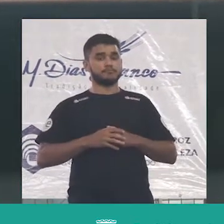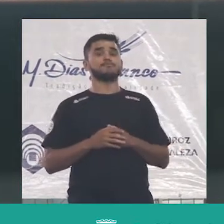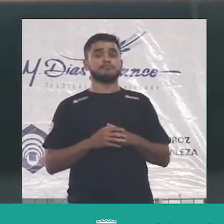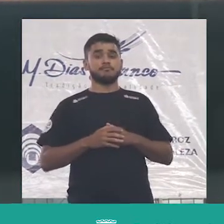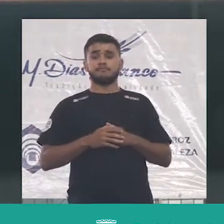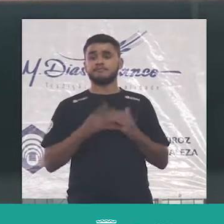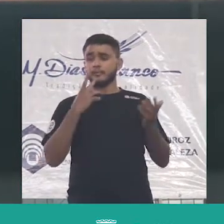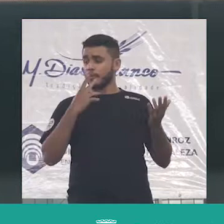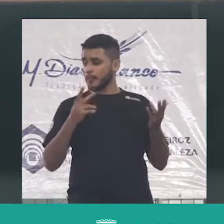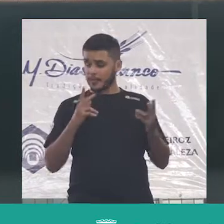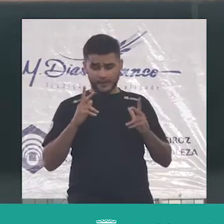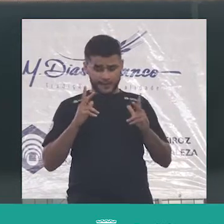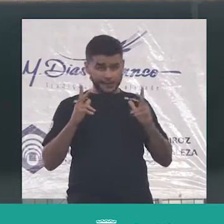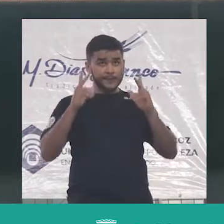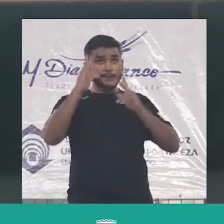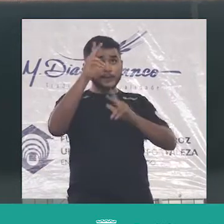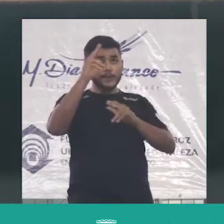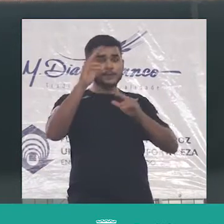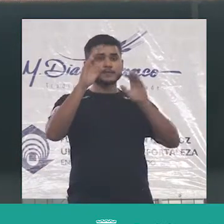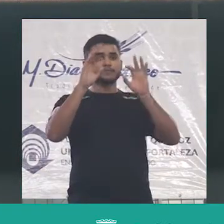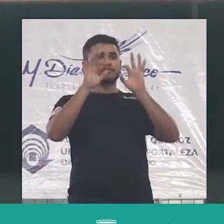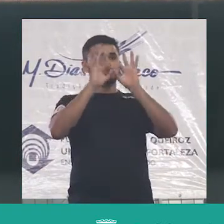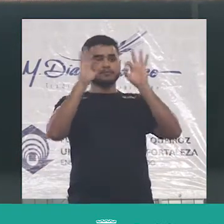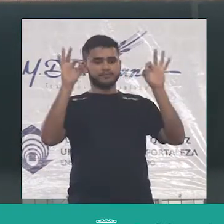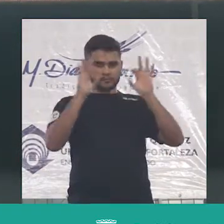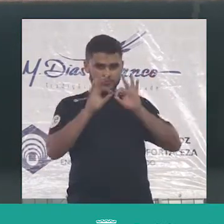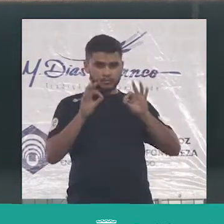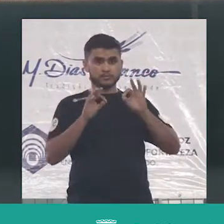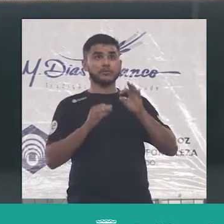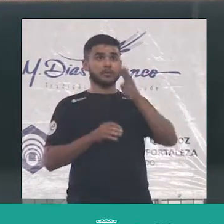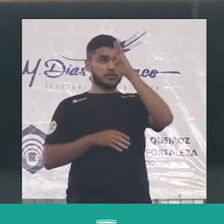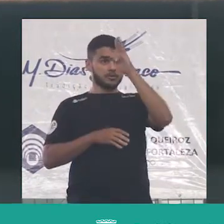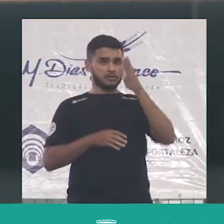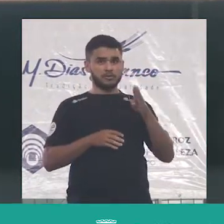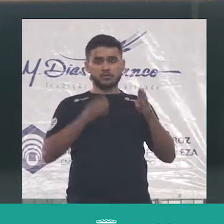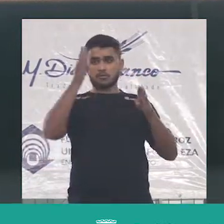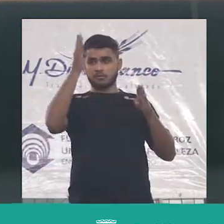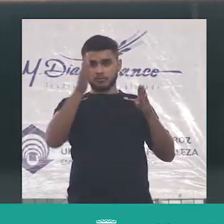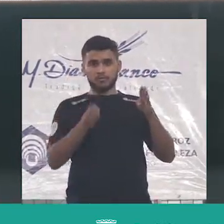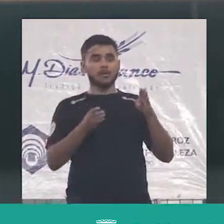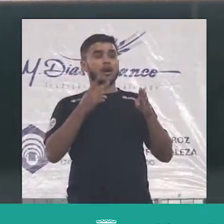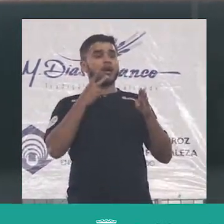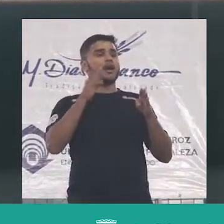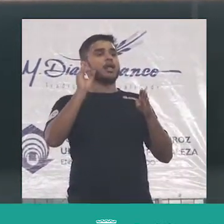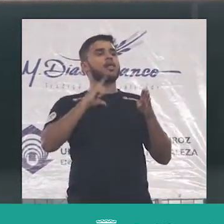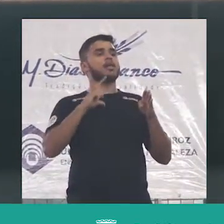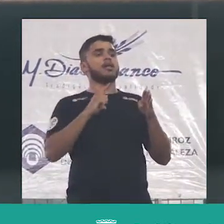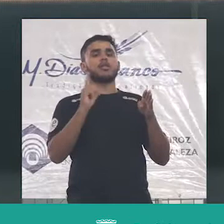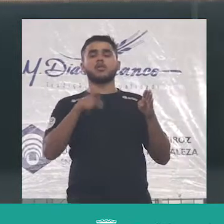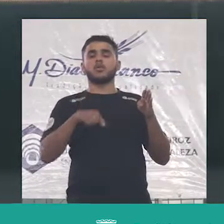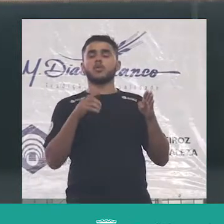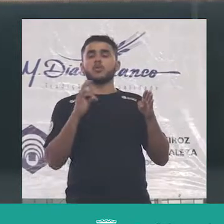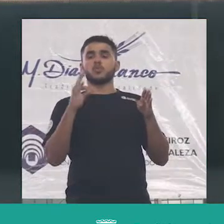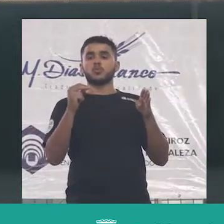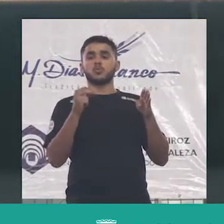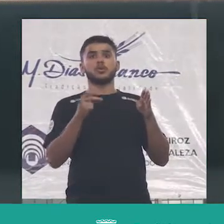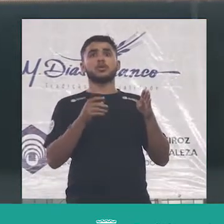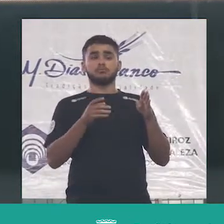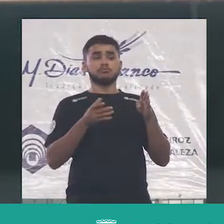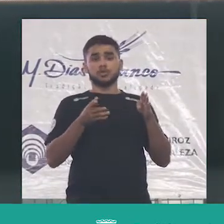iguaizinhas, os segmentos que vão ligando a de cima com a de baixo, vão ser segmentos que vão ficando